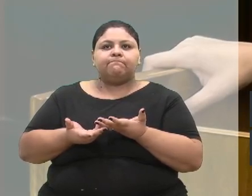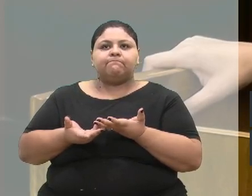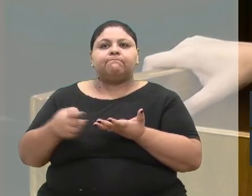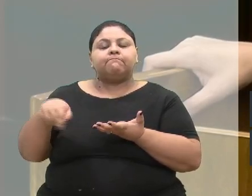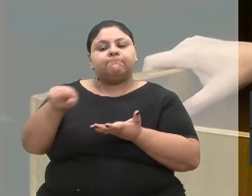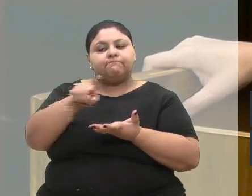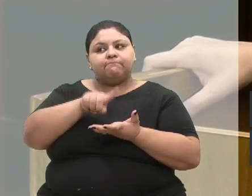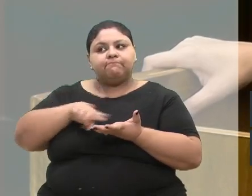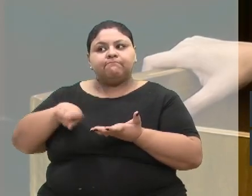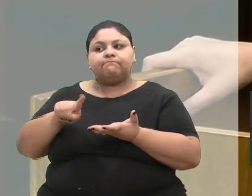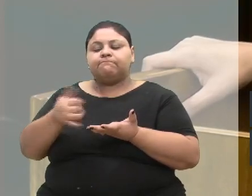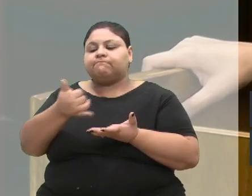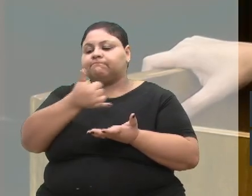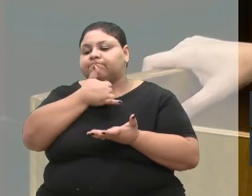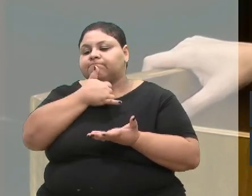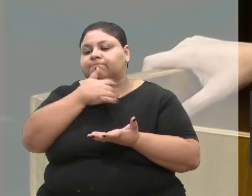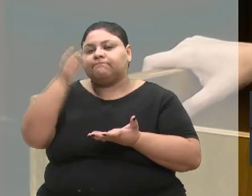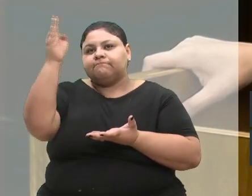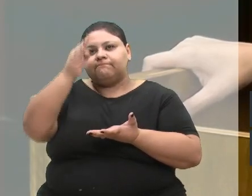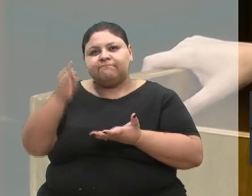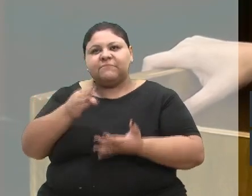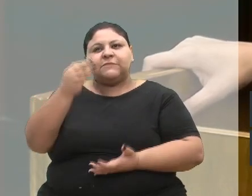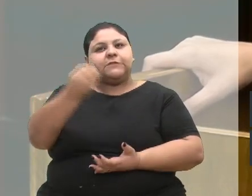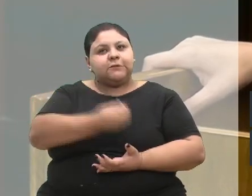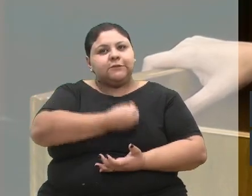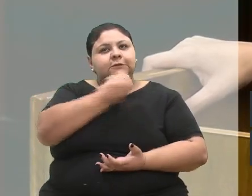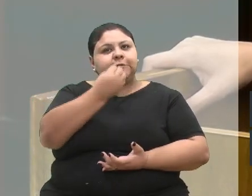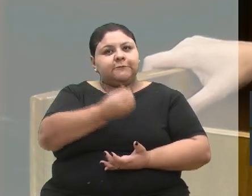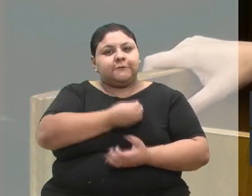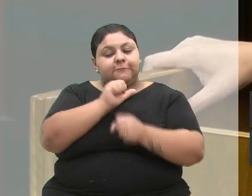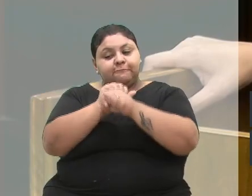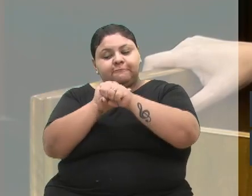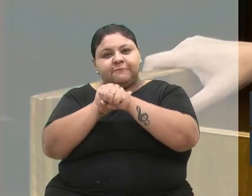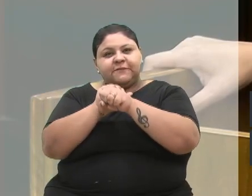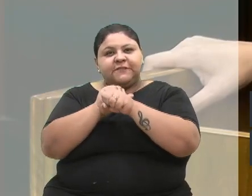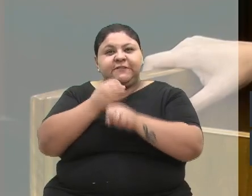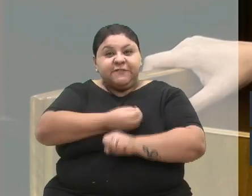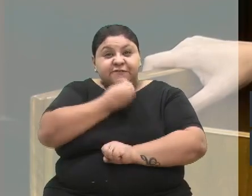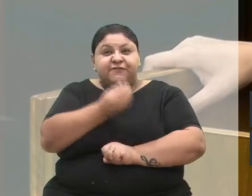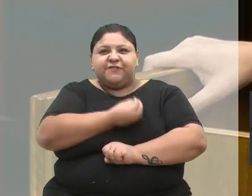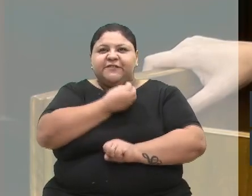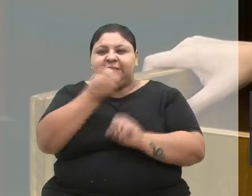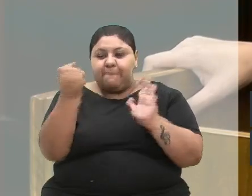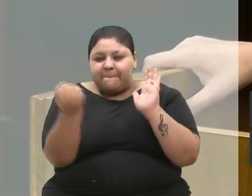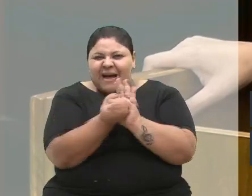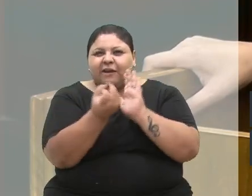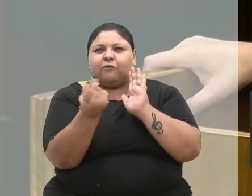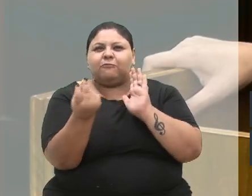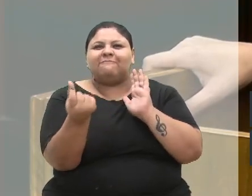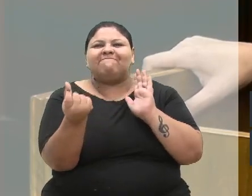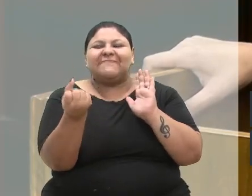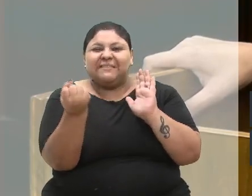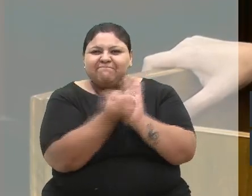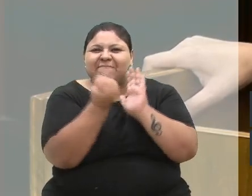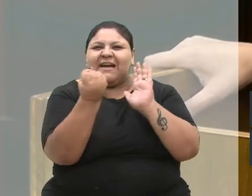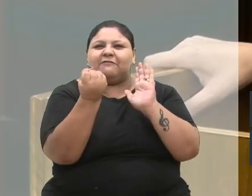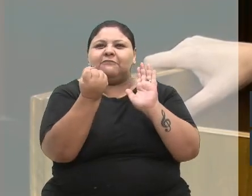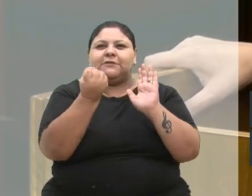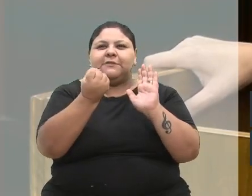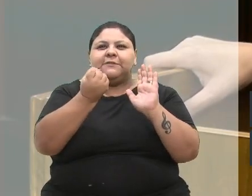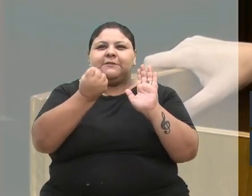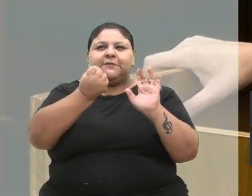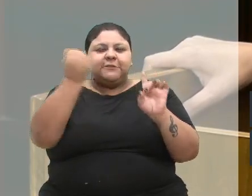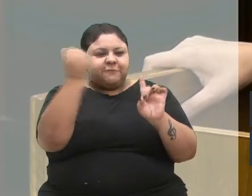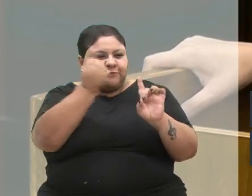vai... Infelizmente, o Brasil ainda vive essa pandemia de violência contra as mulheres. Então, a gente tem tratado esse tema também a